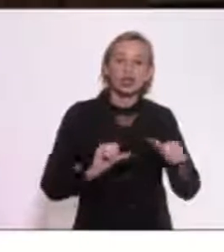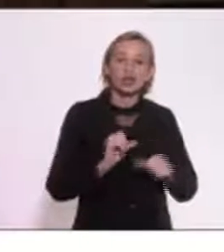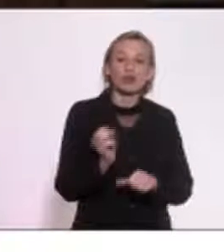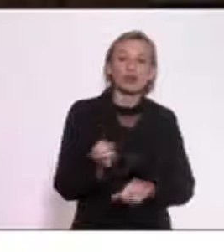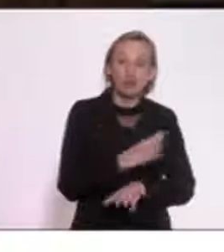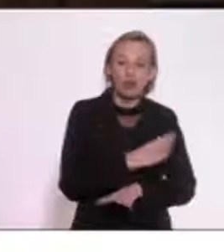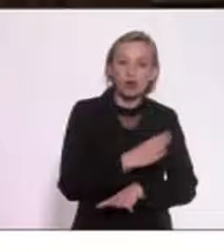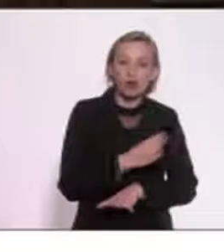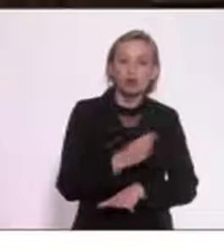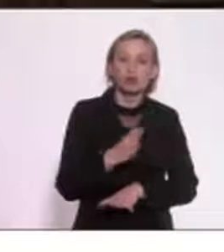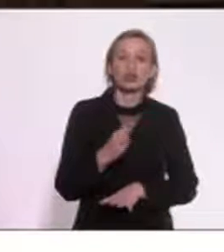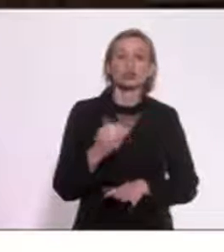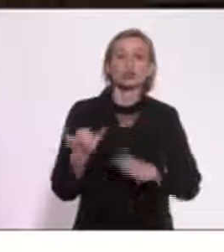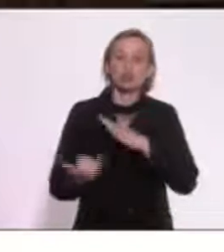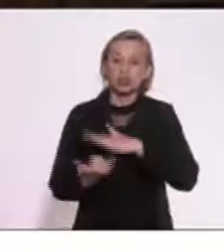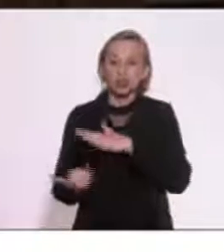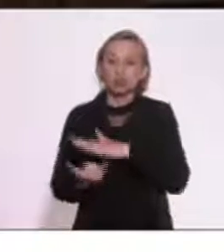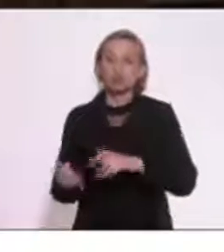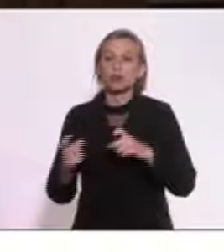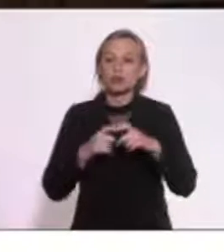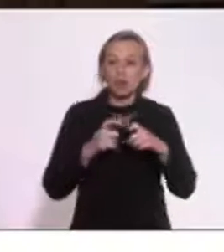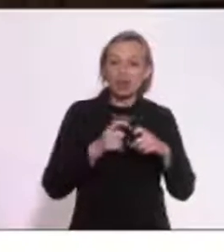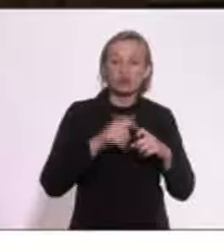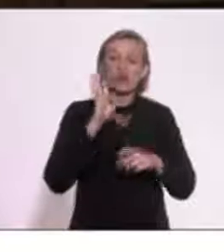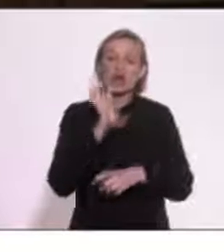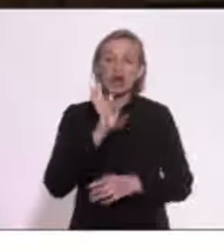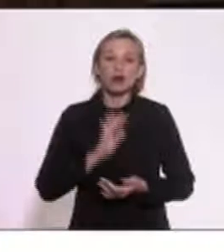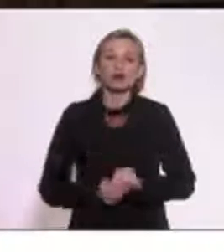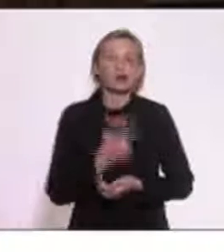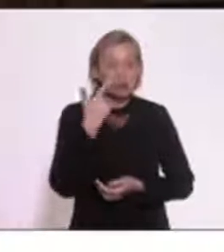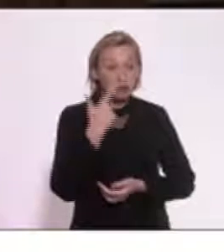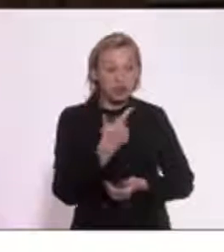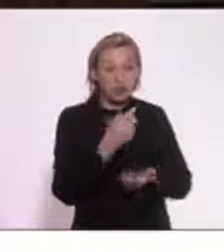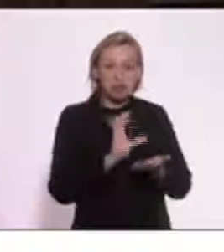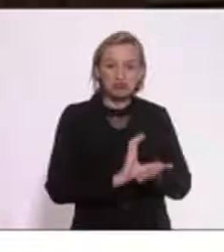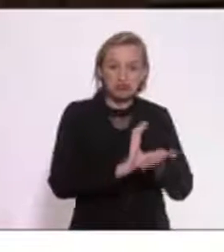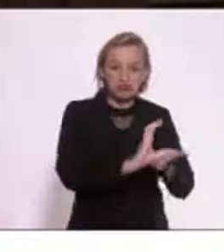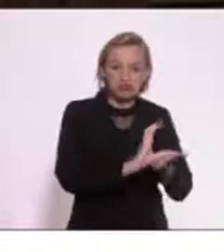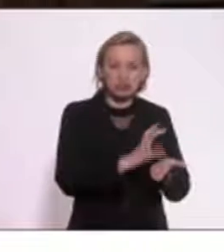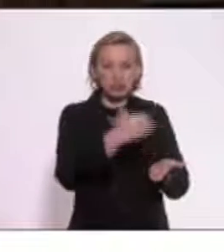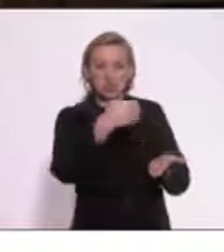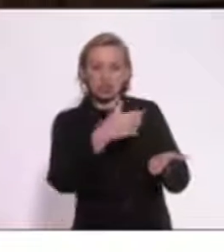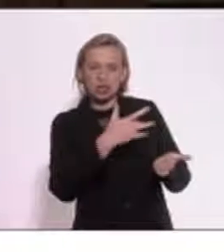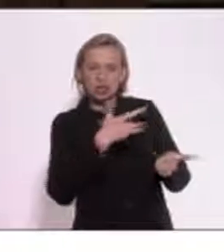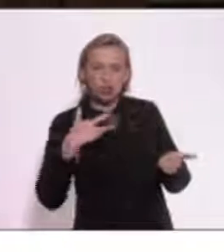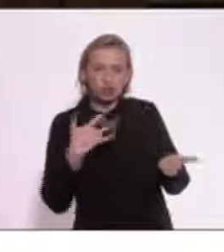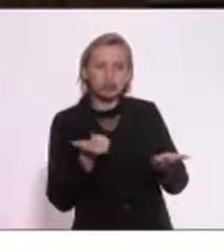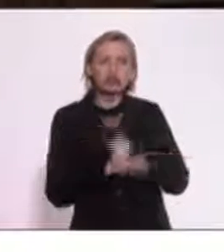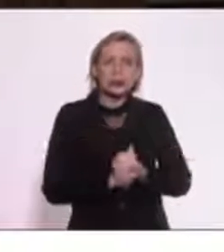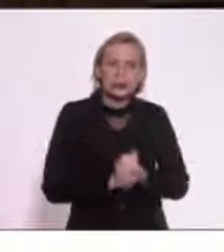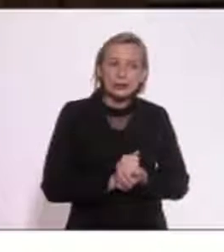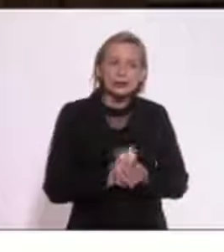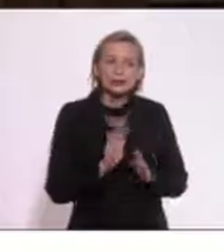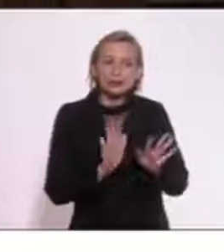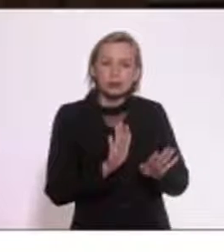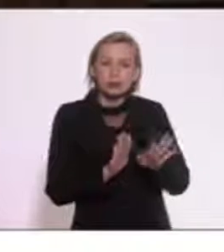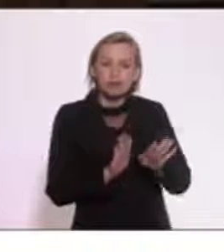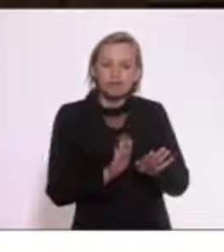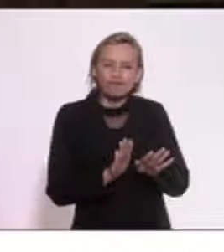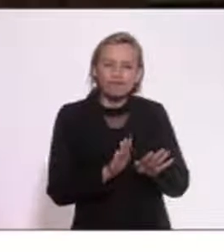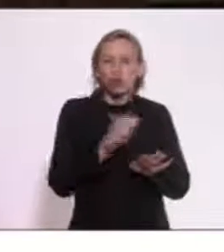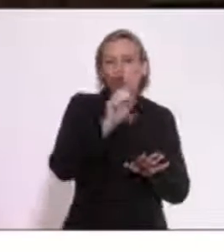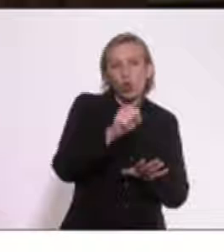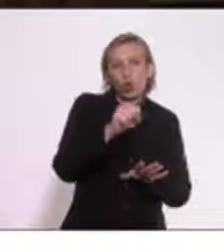vai para a despesa na saúde, né, nós vamos verificar que essa despesa ela representa